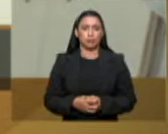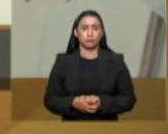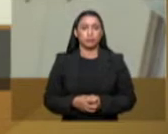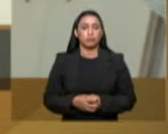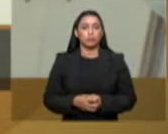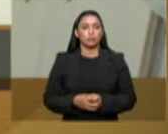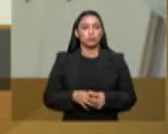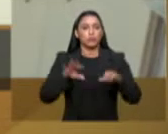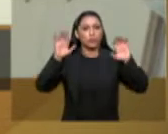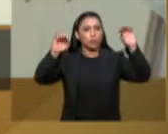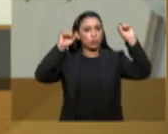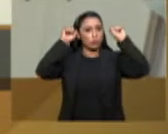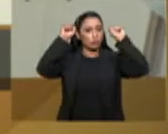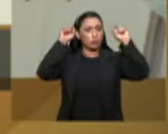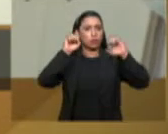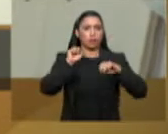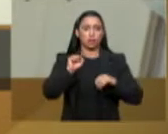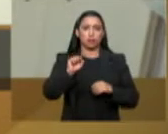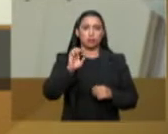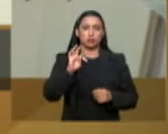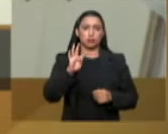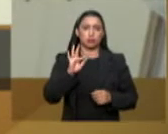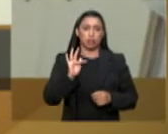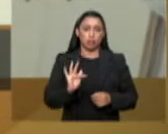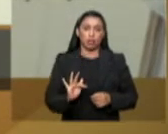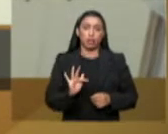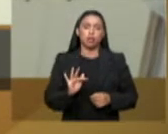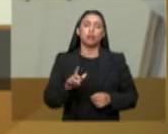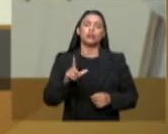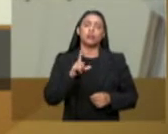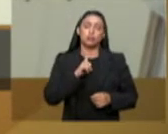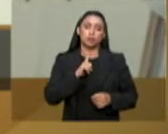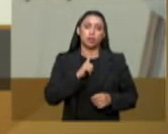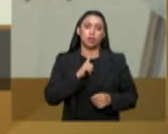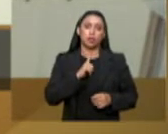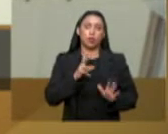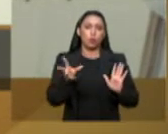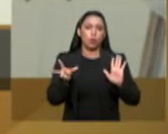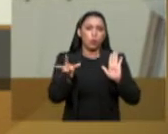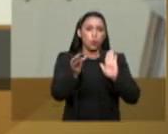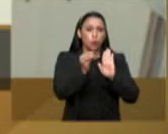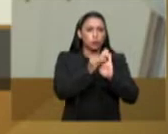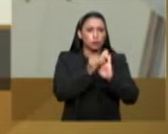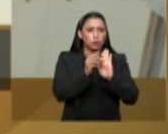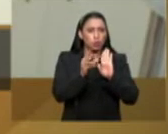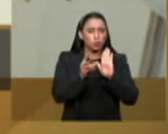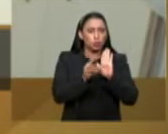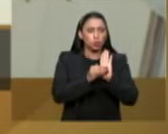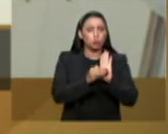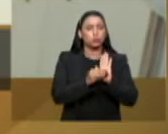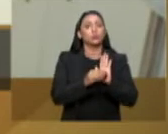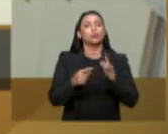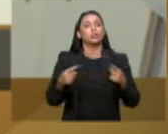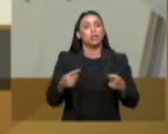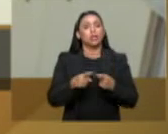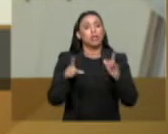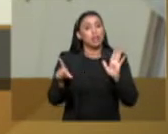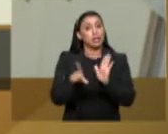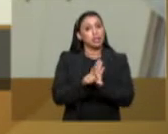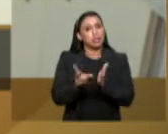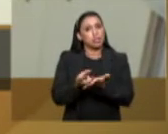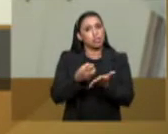O STF é instado, portanto, para se manifestar sobre o conteúdo normativo do princípio da legalidade